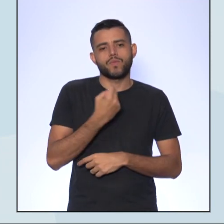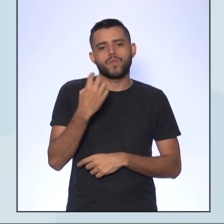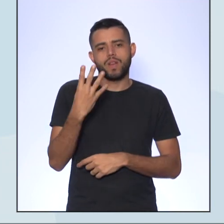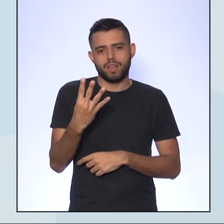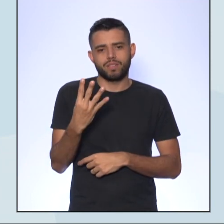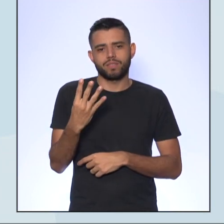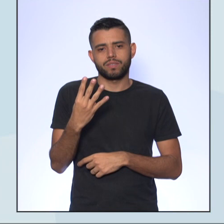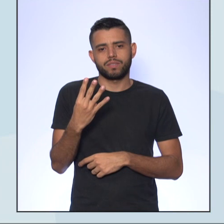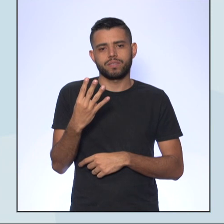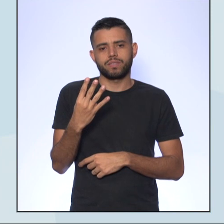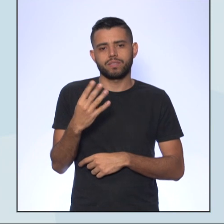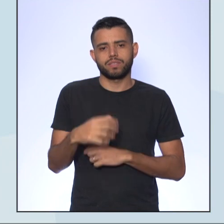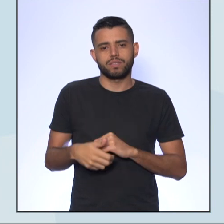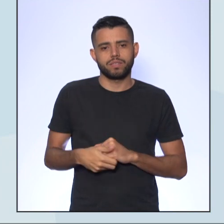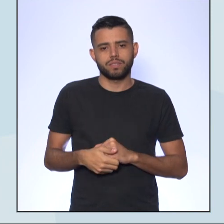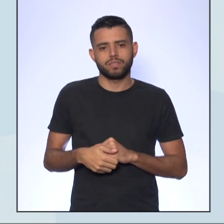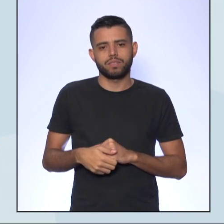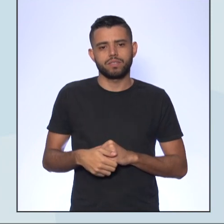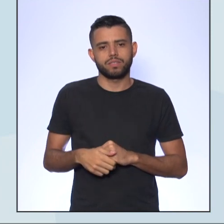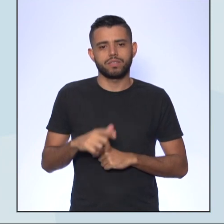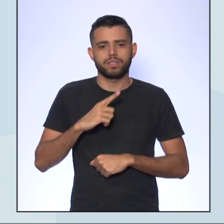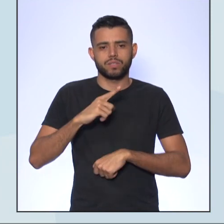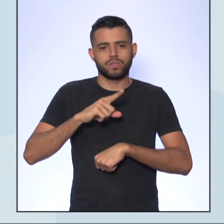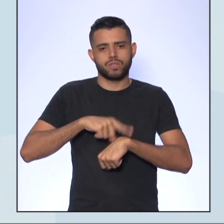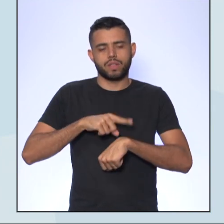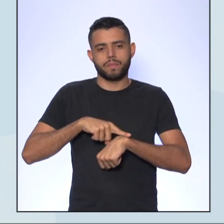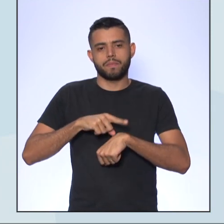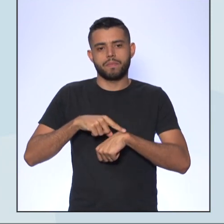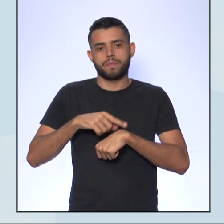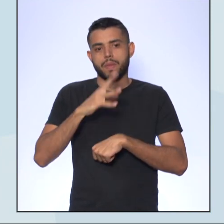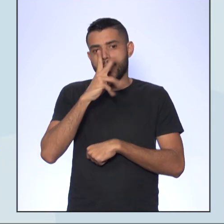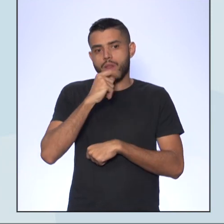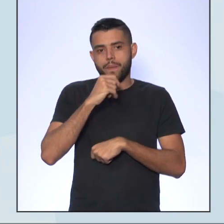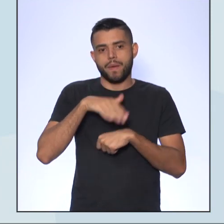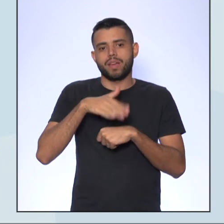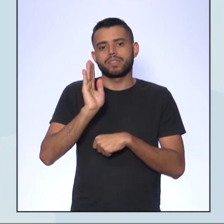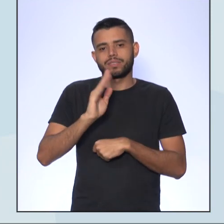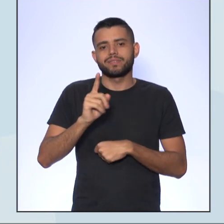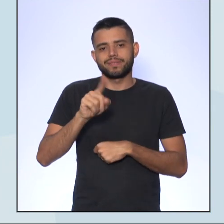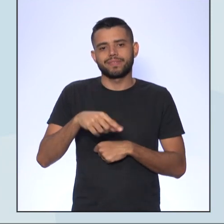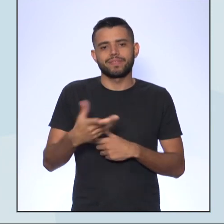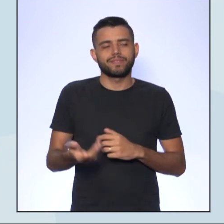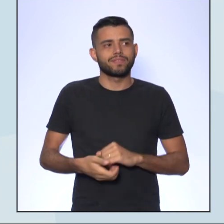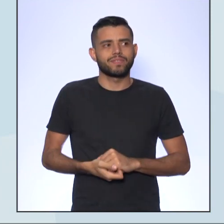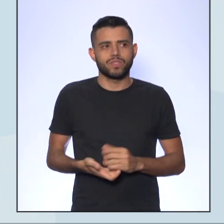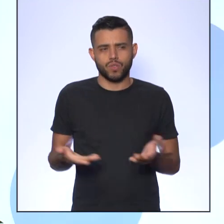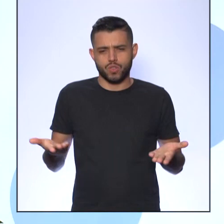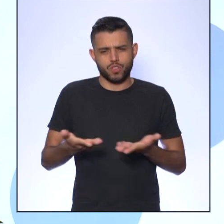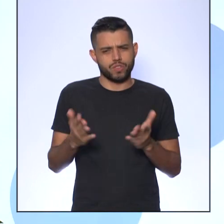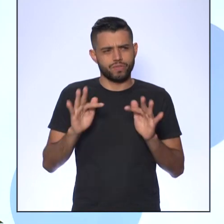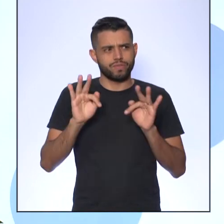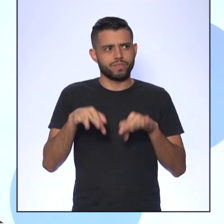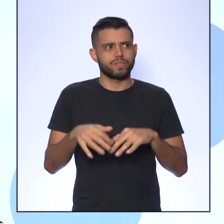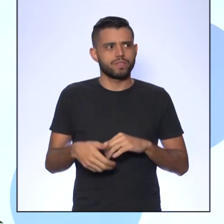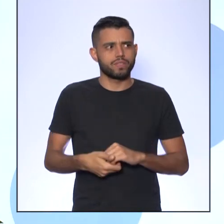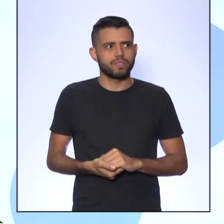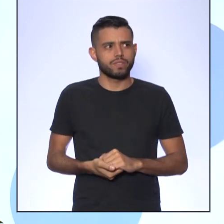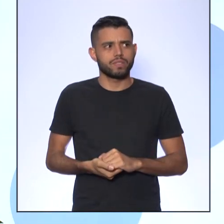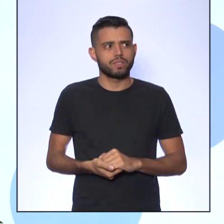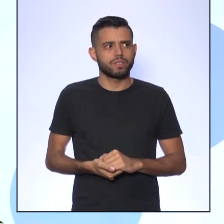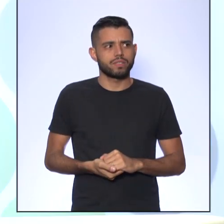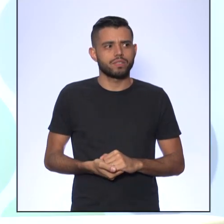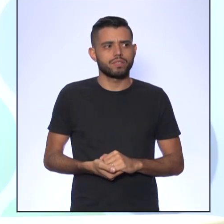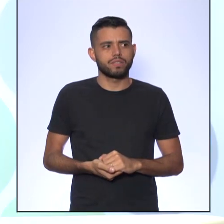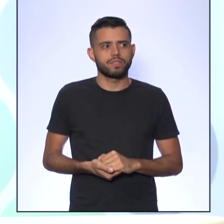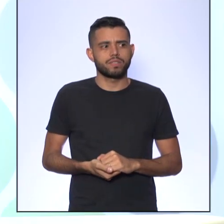Ia gastar até um tempo maior, né? Pois é. Beleza? Encerramos por hoje? Por hoje é isso. Então, gente,